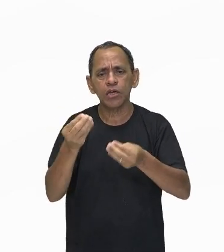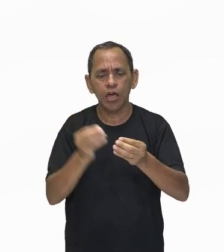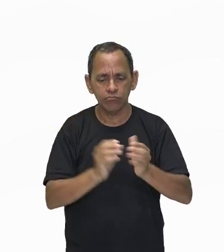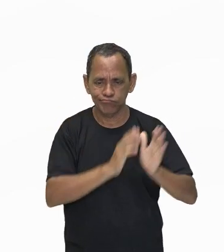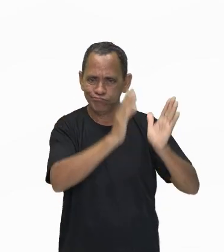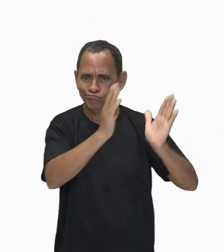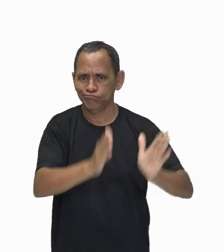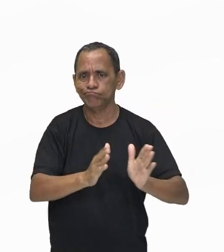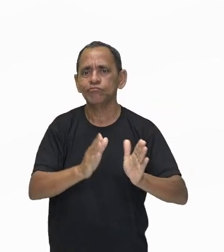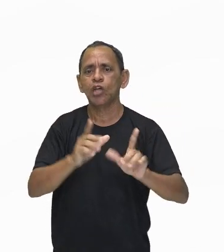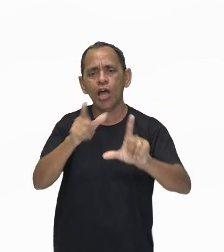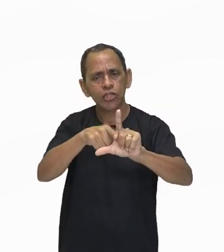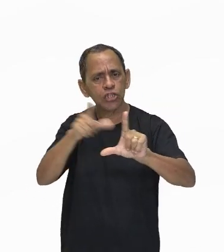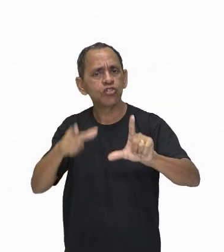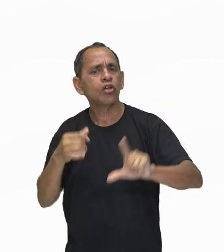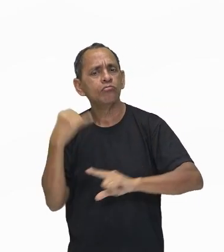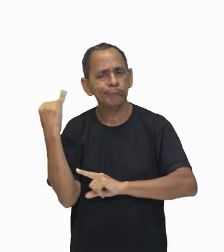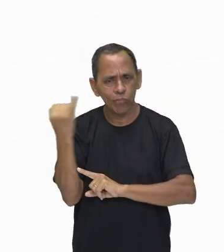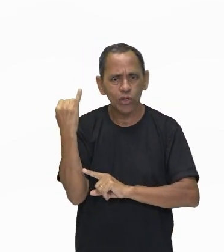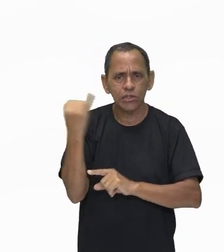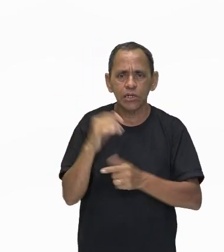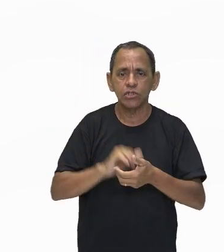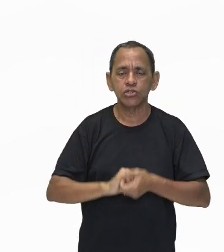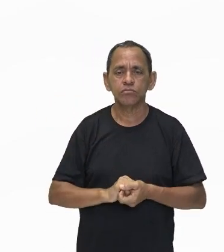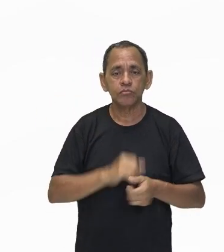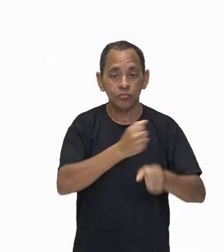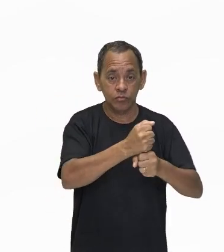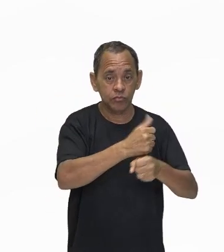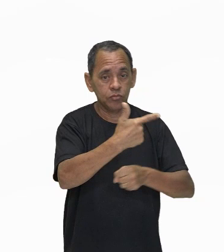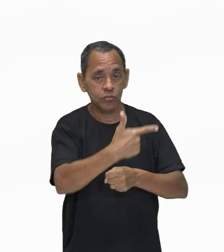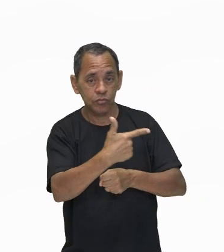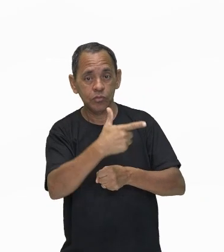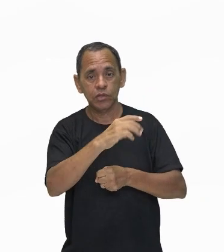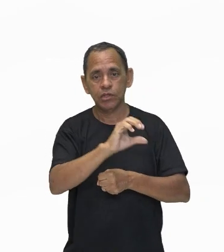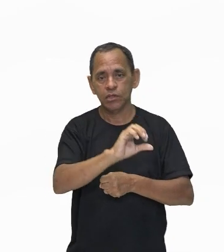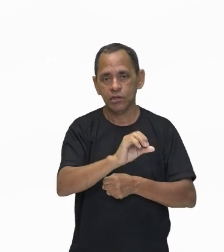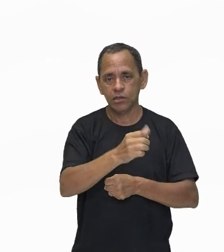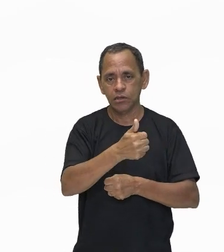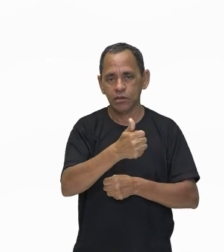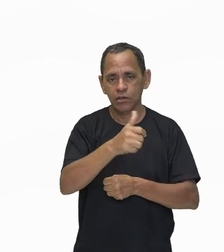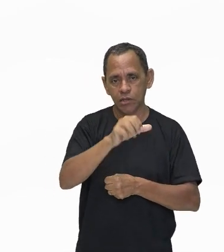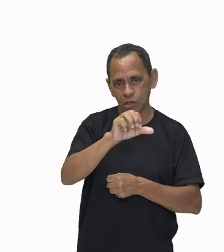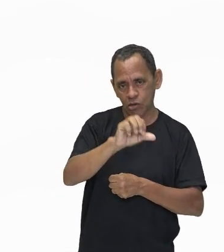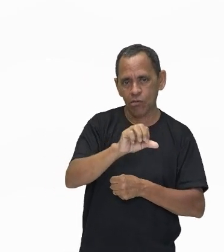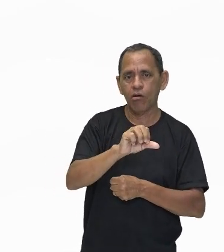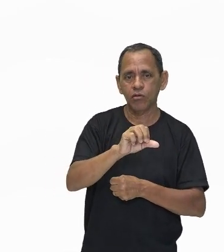são interessantes e importantes. Em 2019, esse número foi de